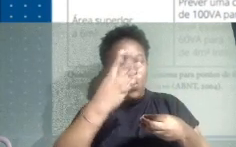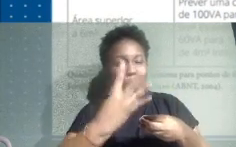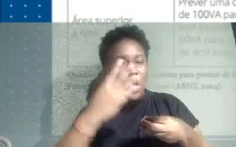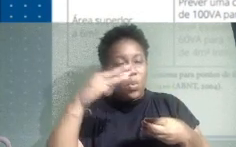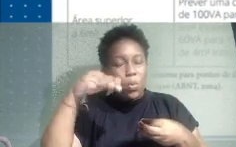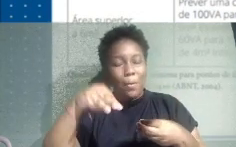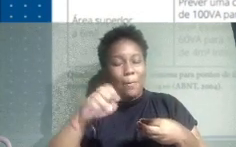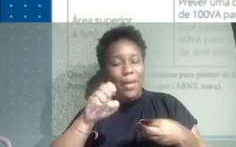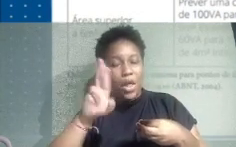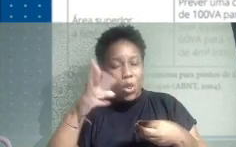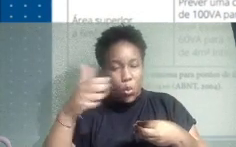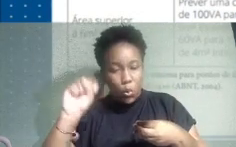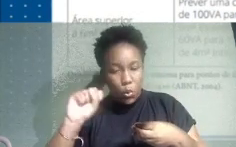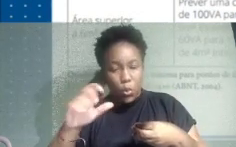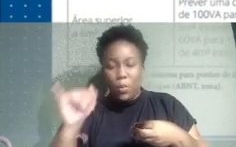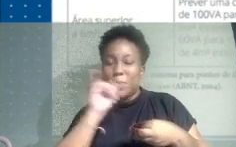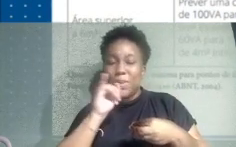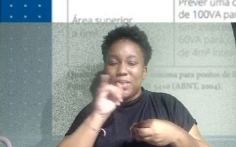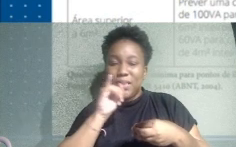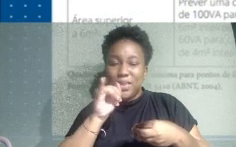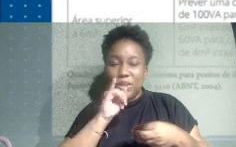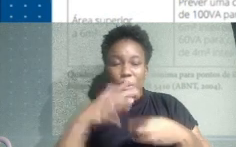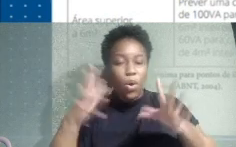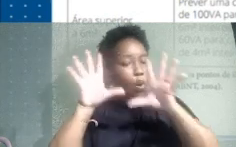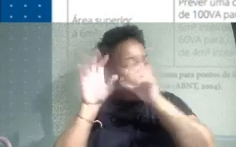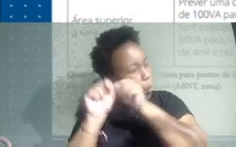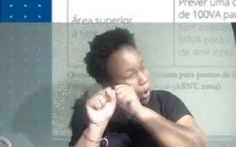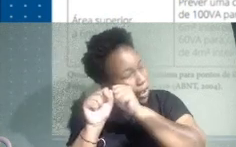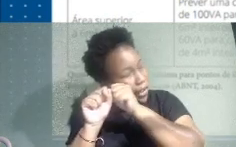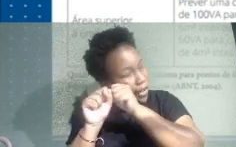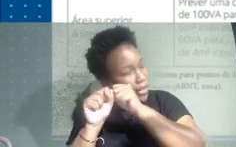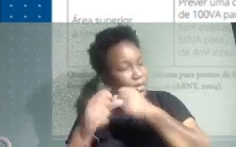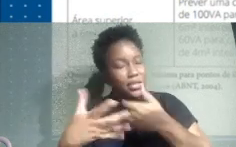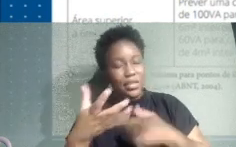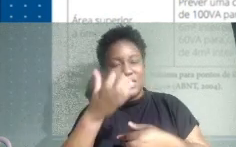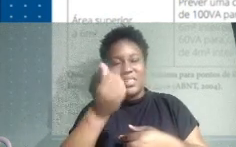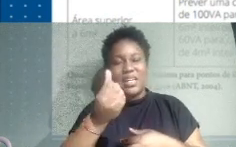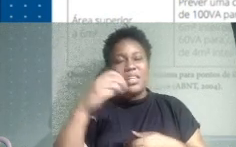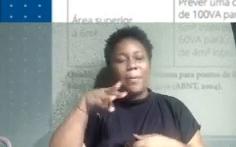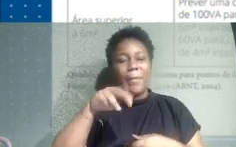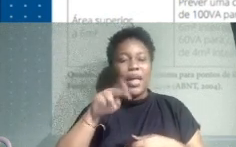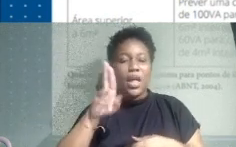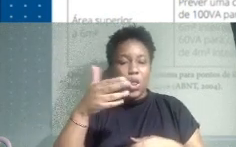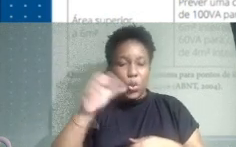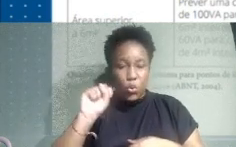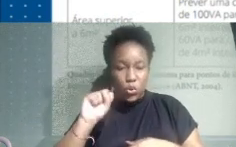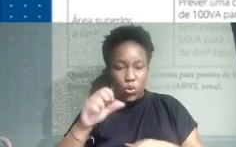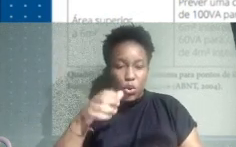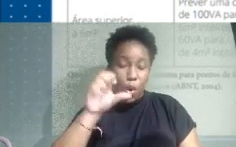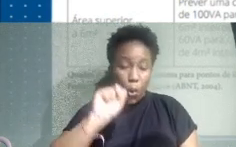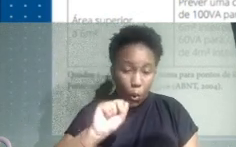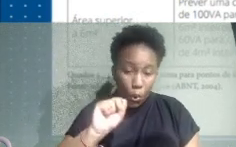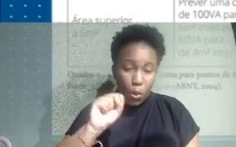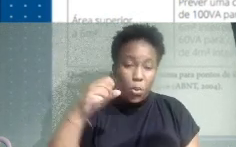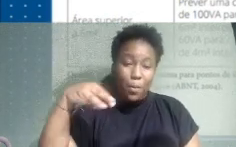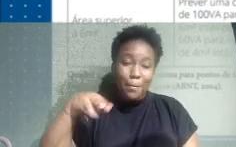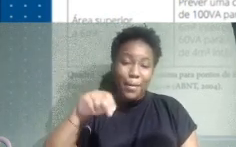significa isso? Se o quarto tem 6 metros, 100 VA. Ah, 8 metros,